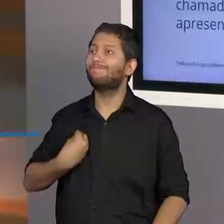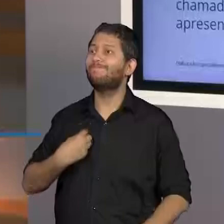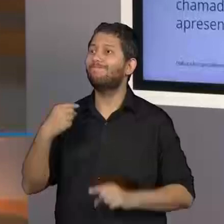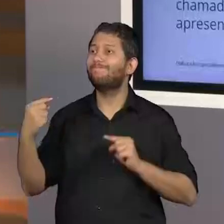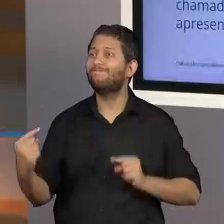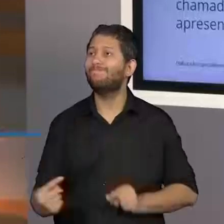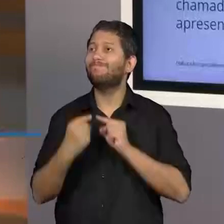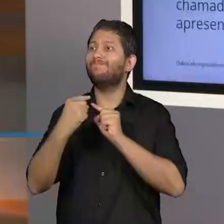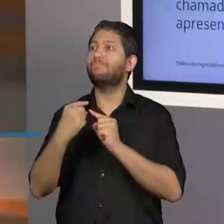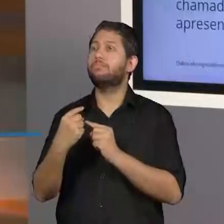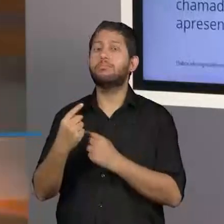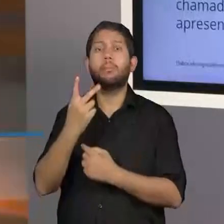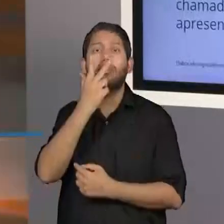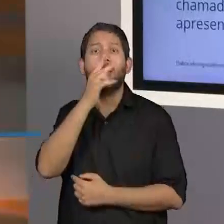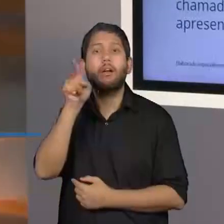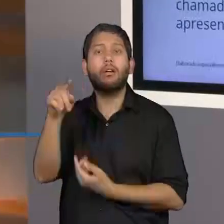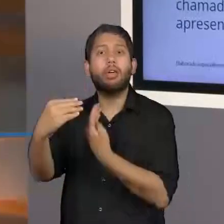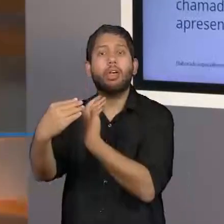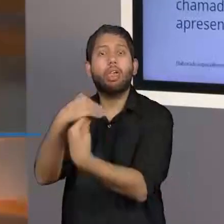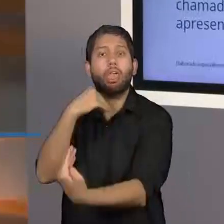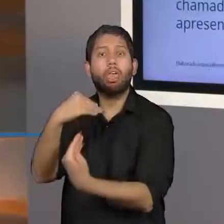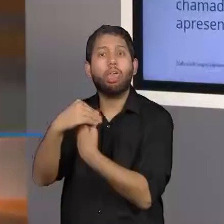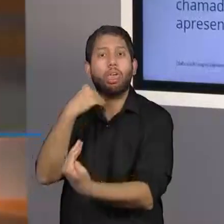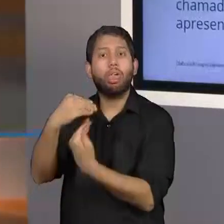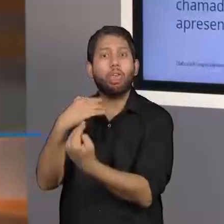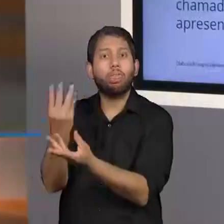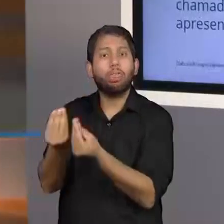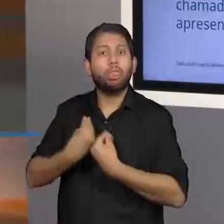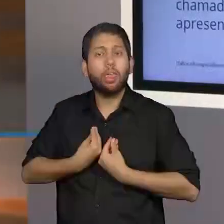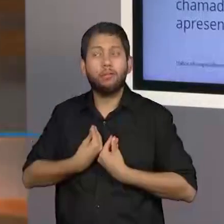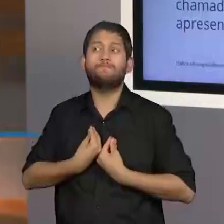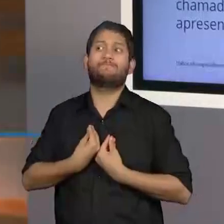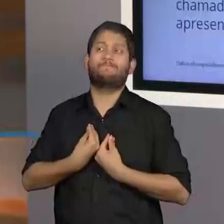caráter educativo. Muito bem, já